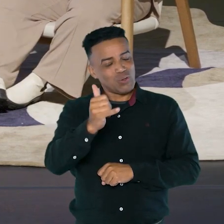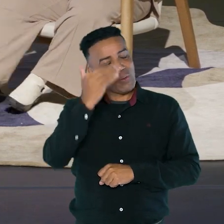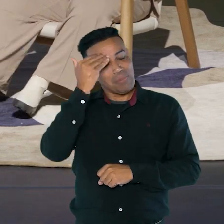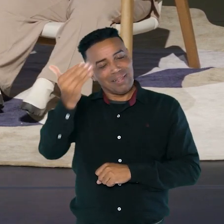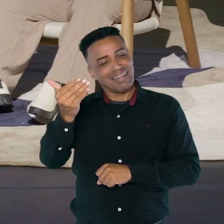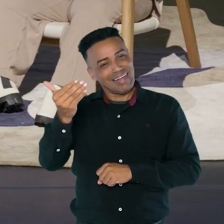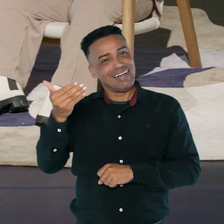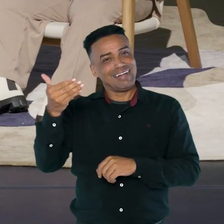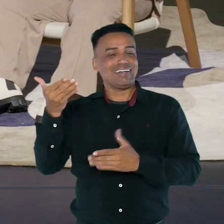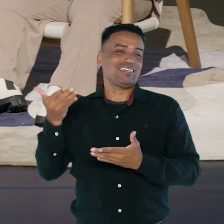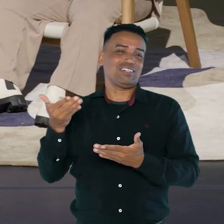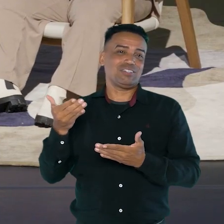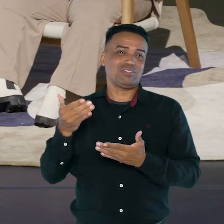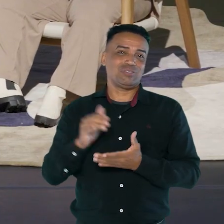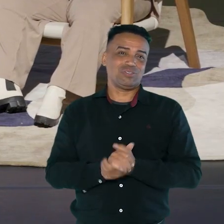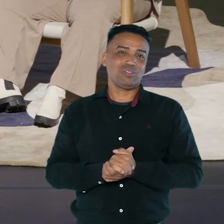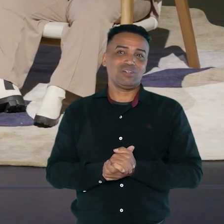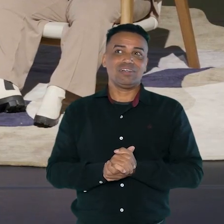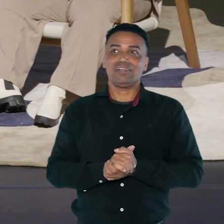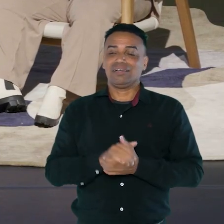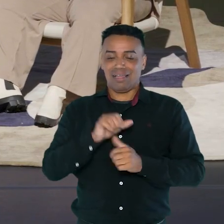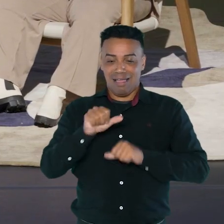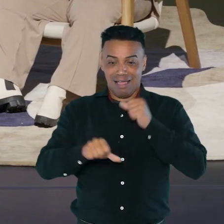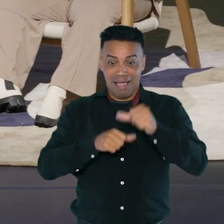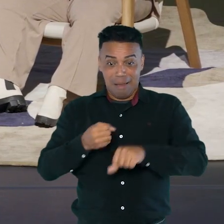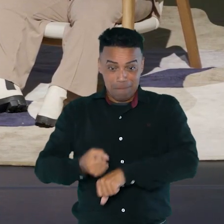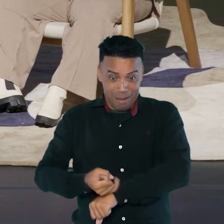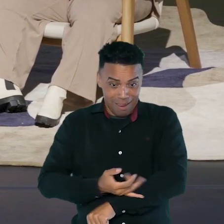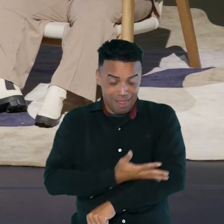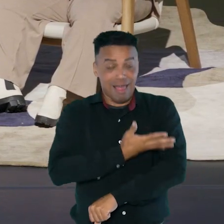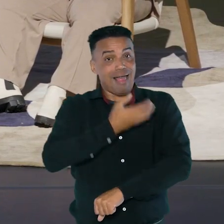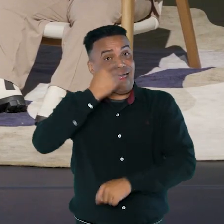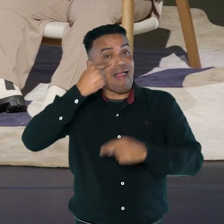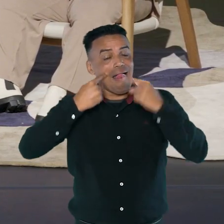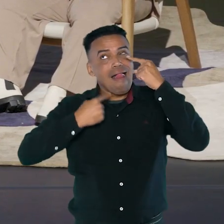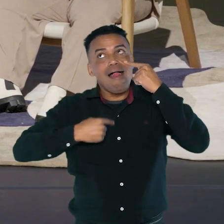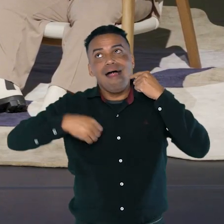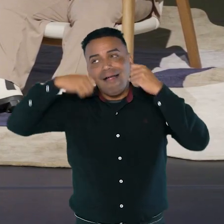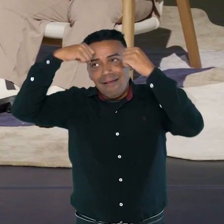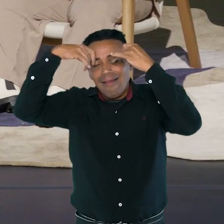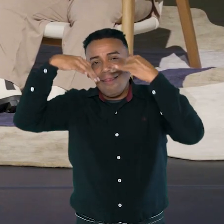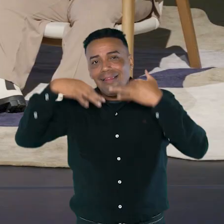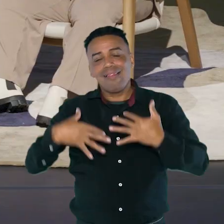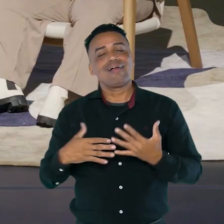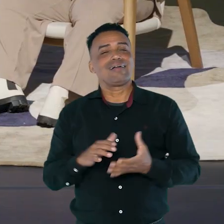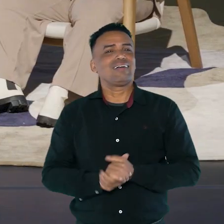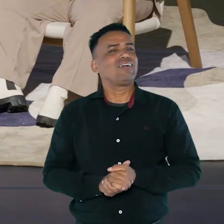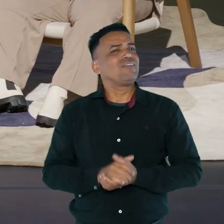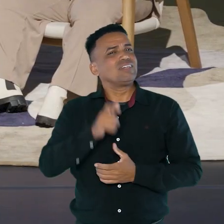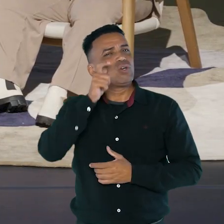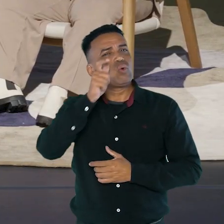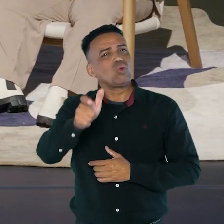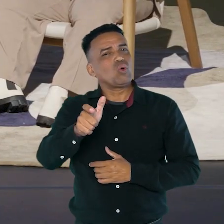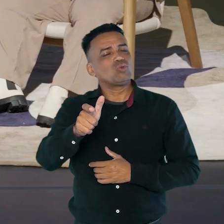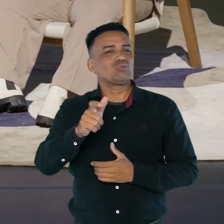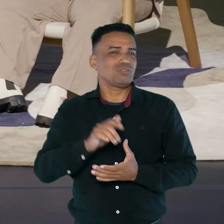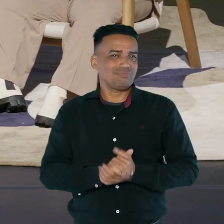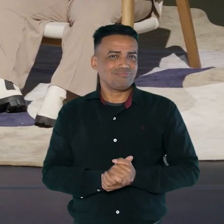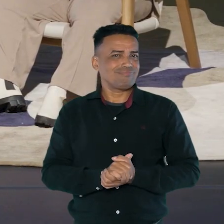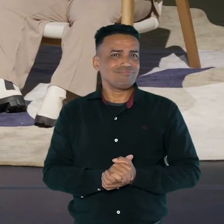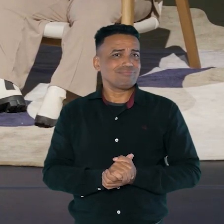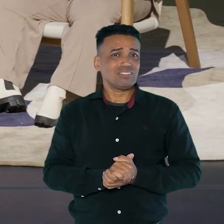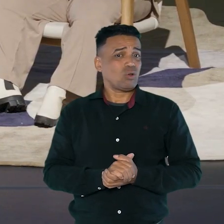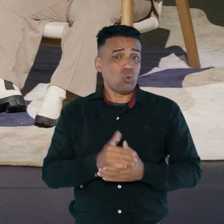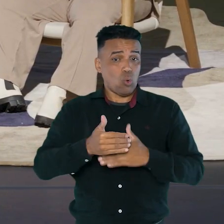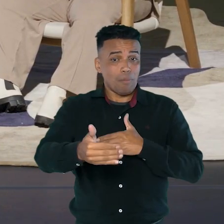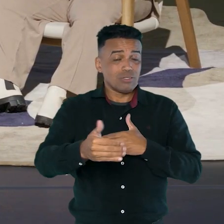Obrigada por ter vindo, por ter se transformado em água, por ter compartilhado com a gente, por deixar escoar. E veja bem que curioso, o amor